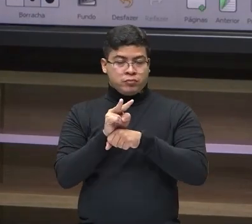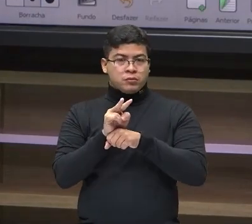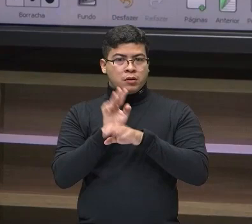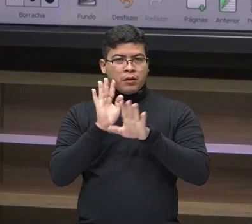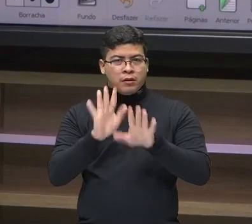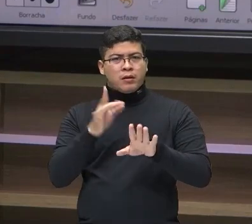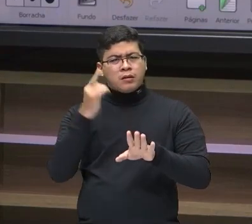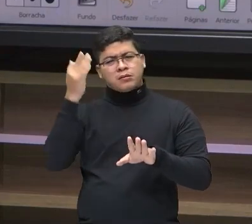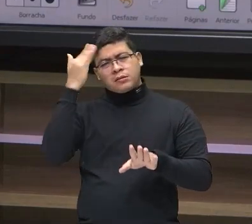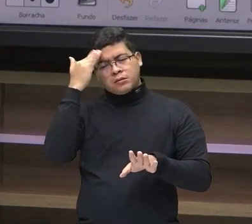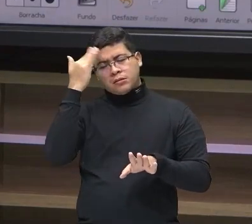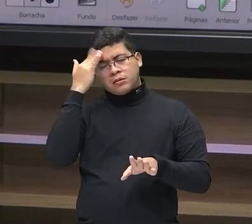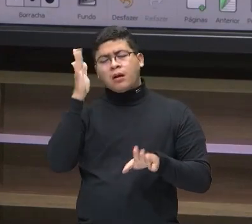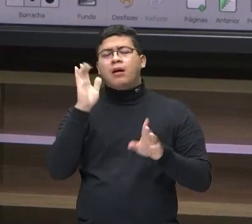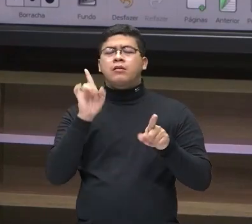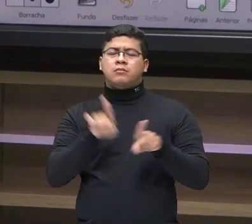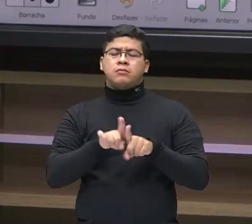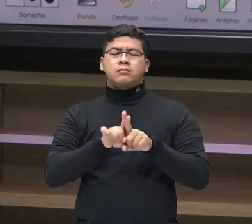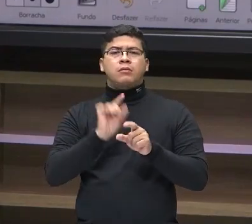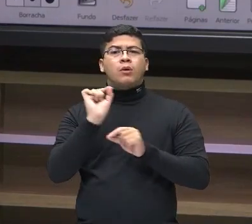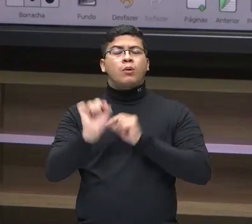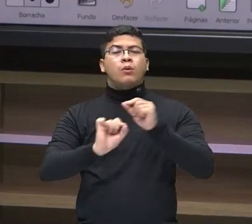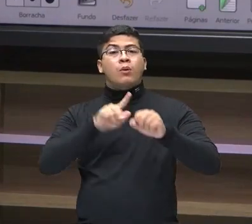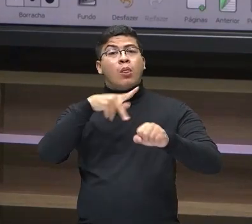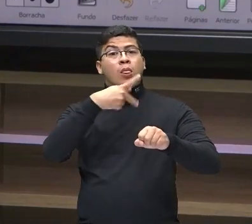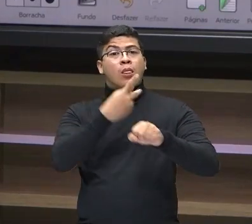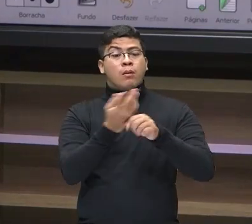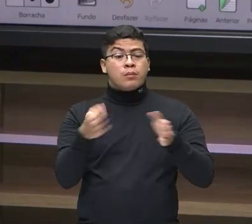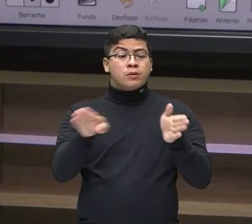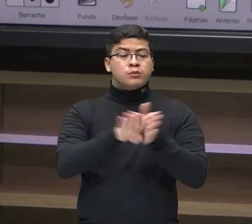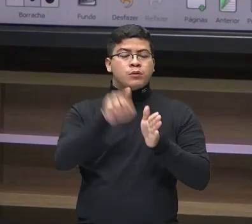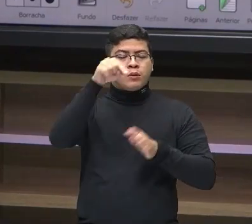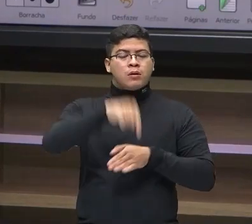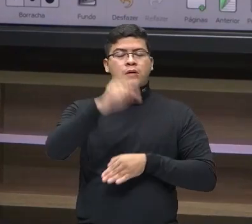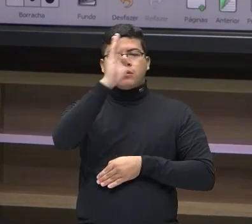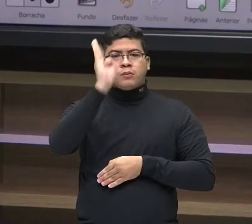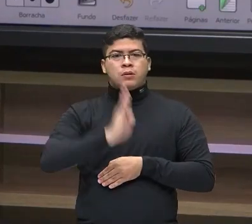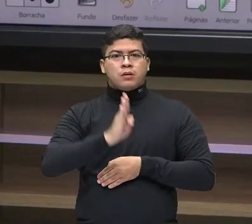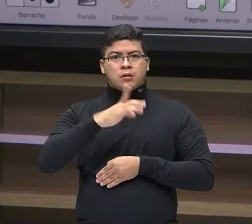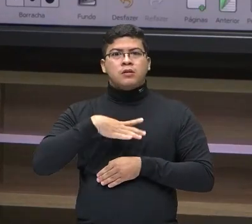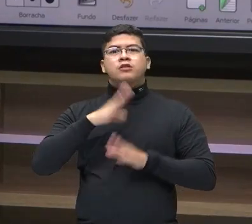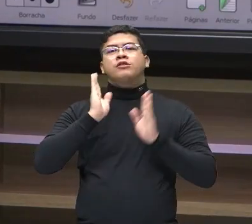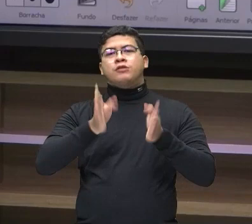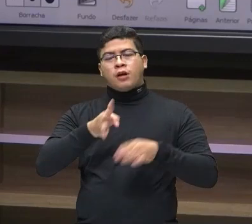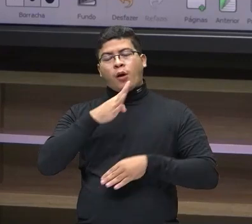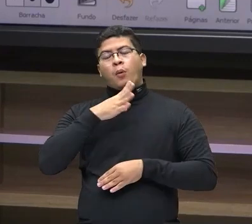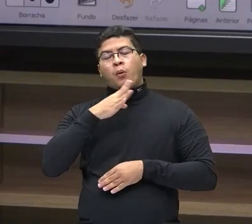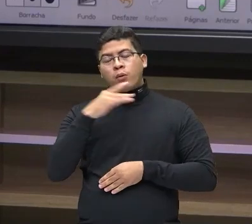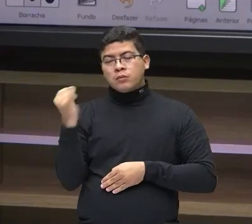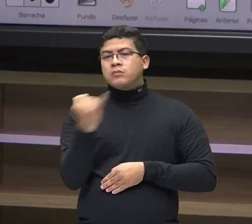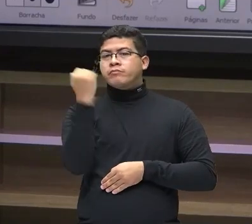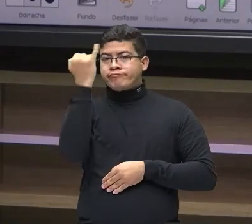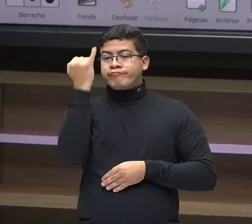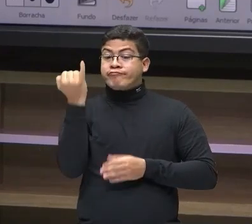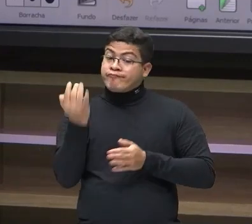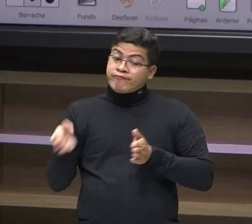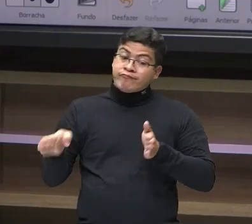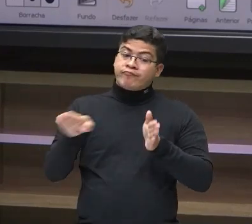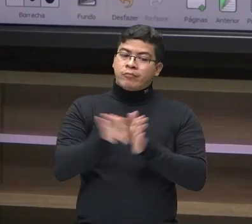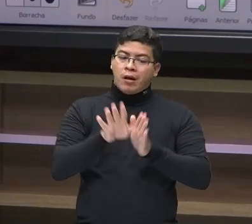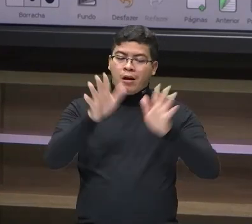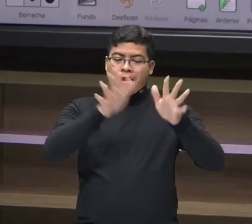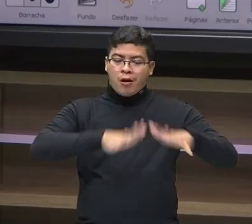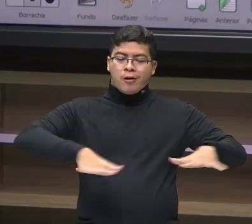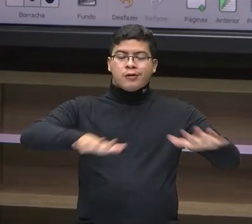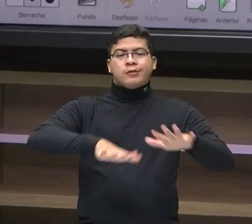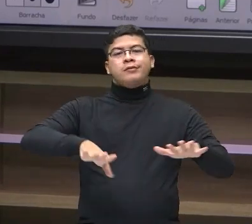sabe também que depois que chegou aqui no Brasil essas vacinas, e a gente já conhece a importância e trouxe para vocês todos